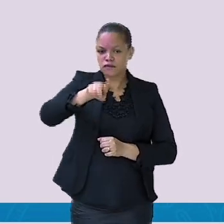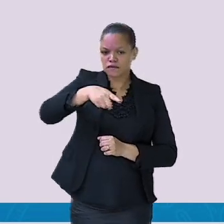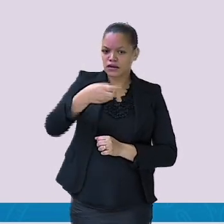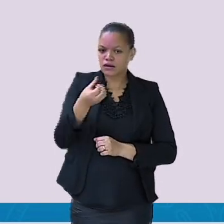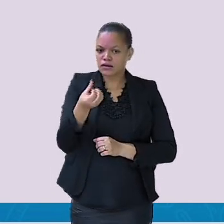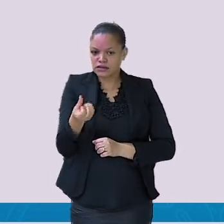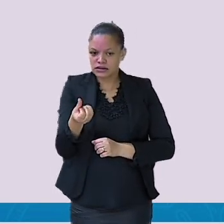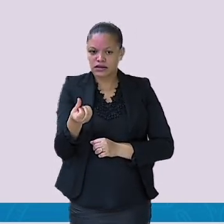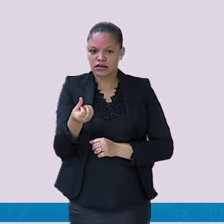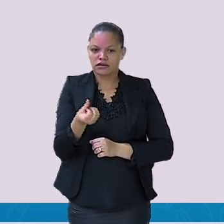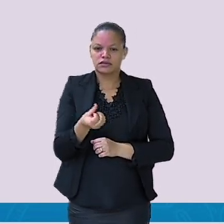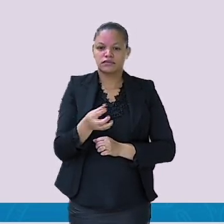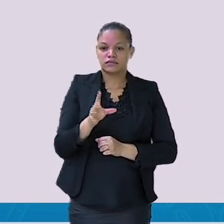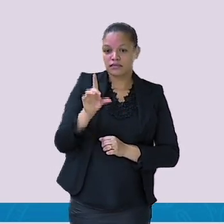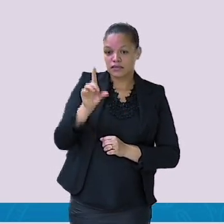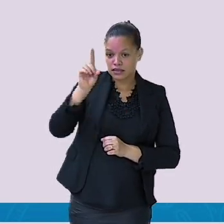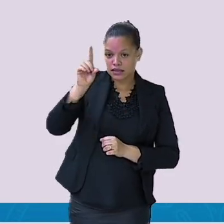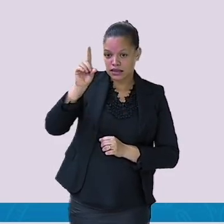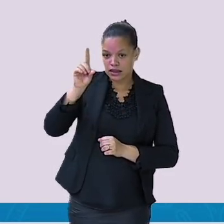135,6.